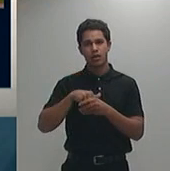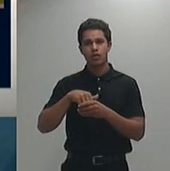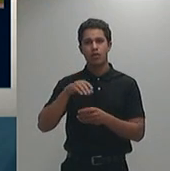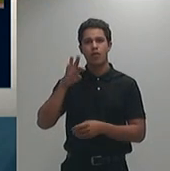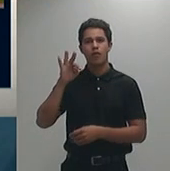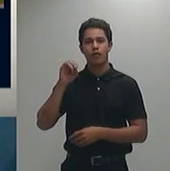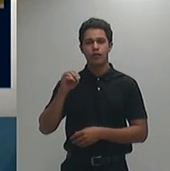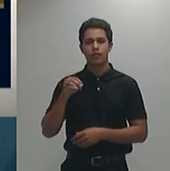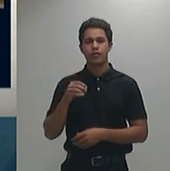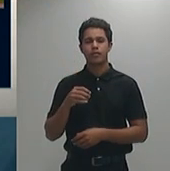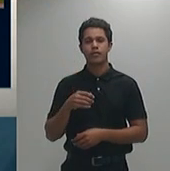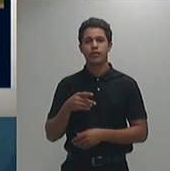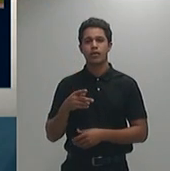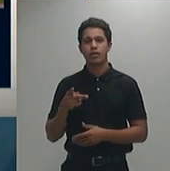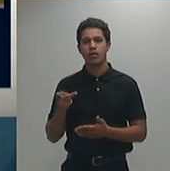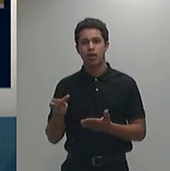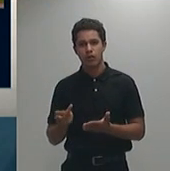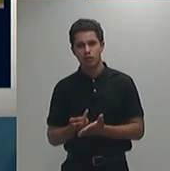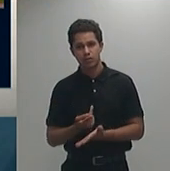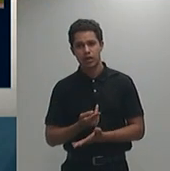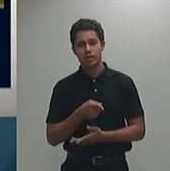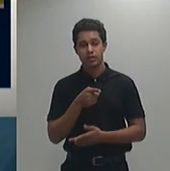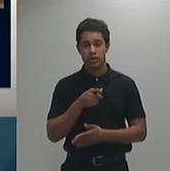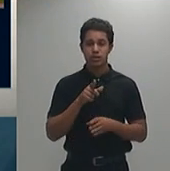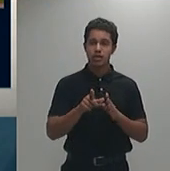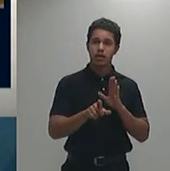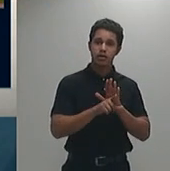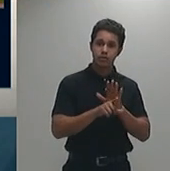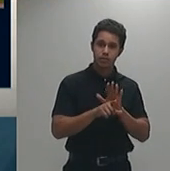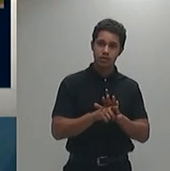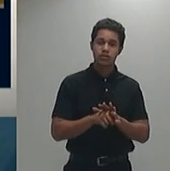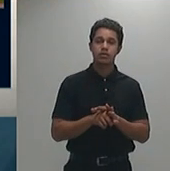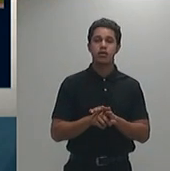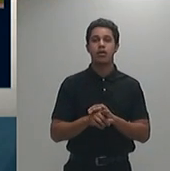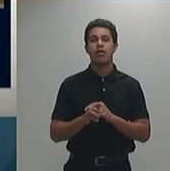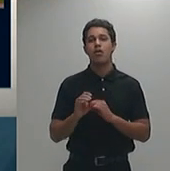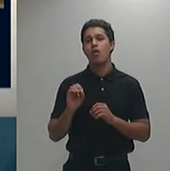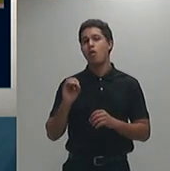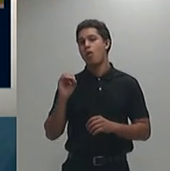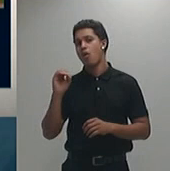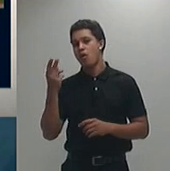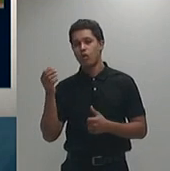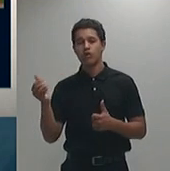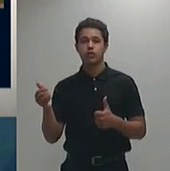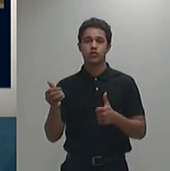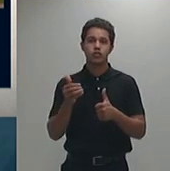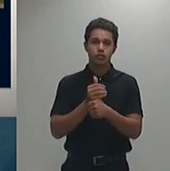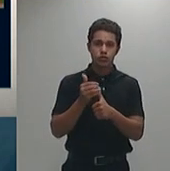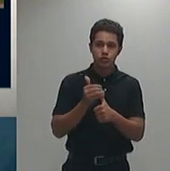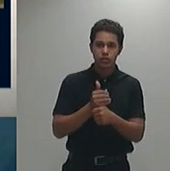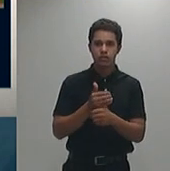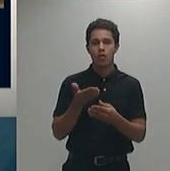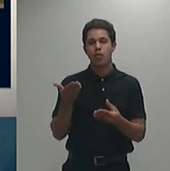ocorre se essa legitimação extraordinária ou substituição processual